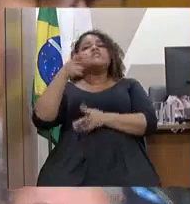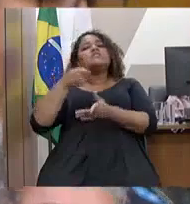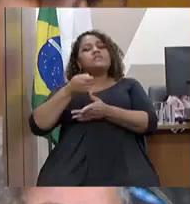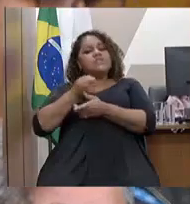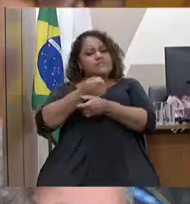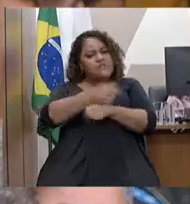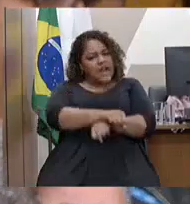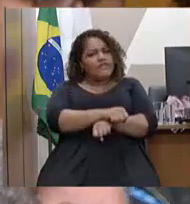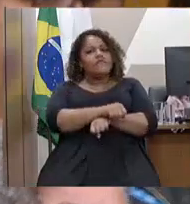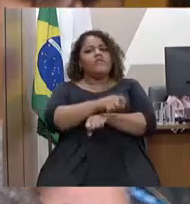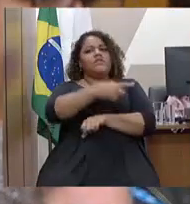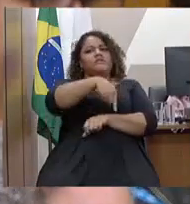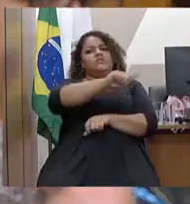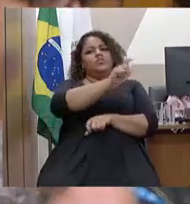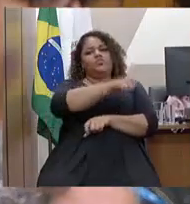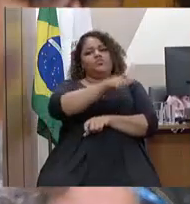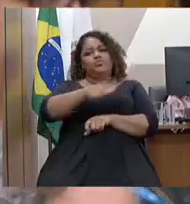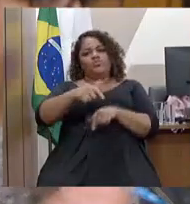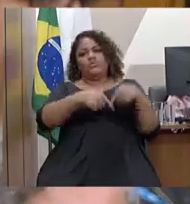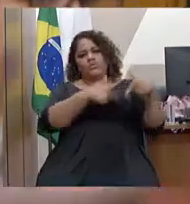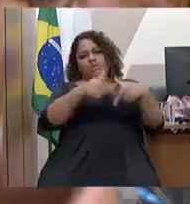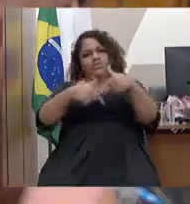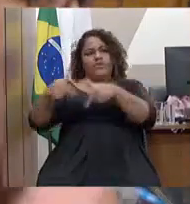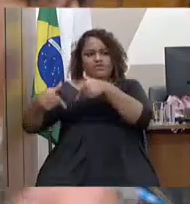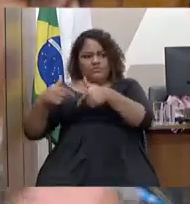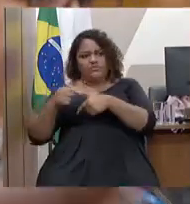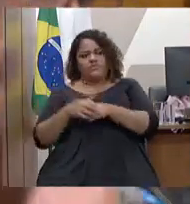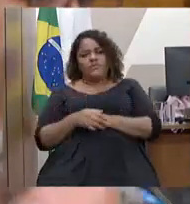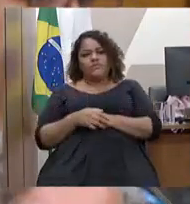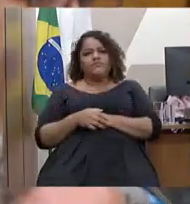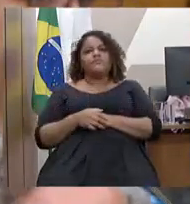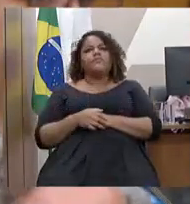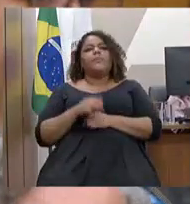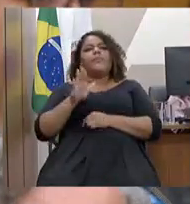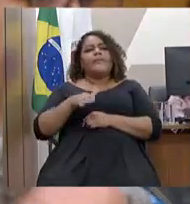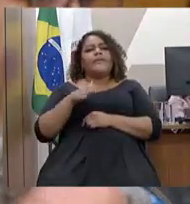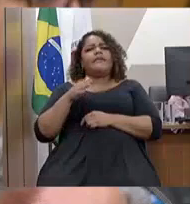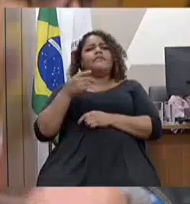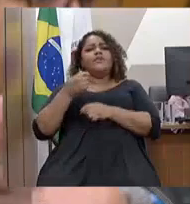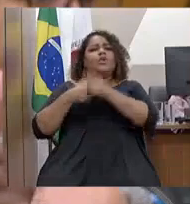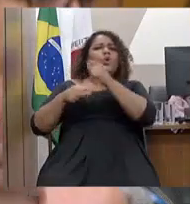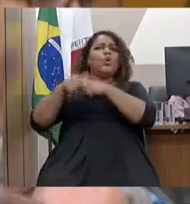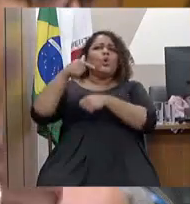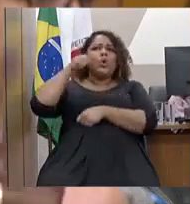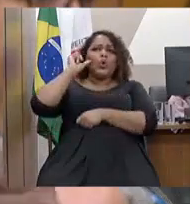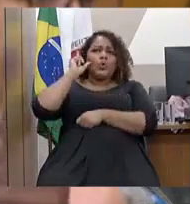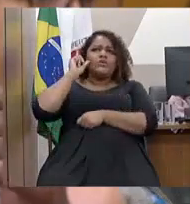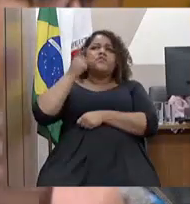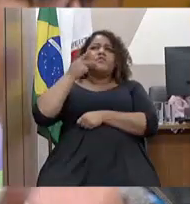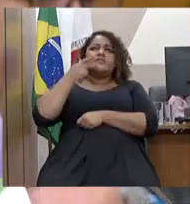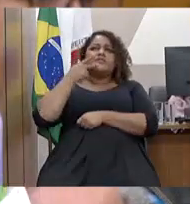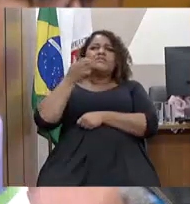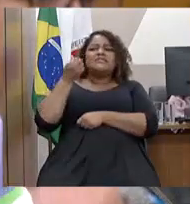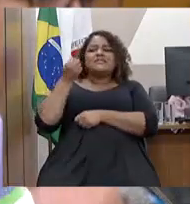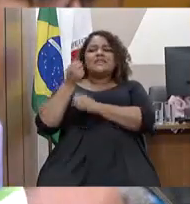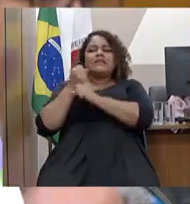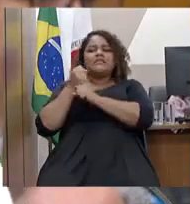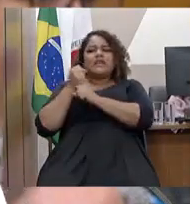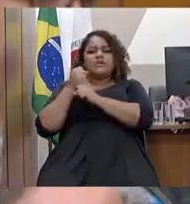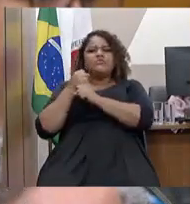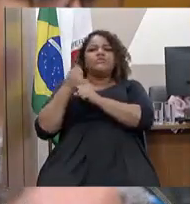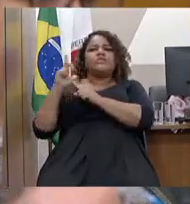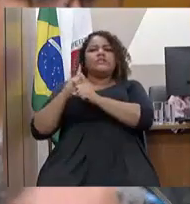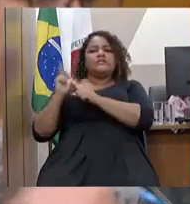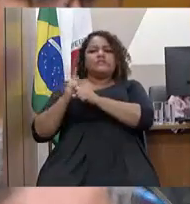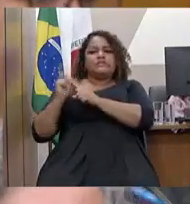fala do último companheiro da mesa é sobre o desmonte que vem nos últimos seis anos e aí eu para a gente não cometer o mesmo erro